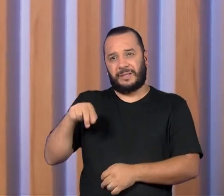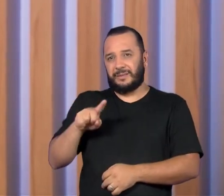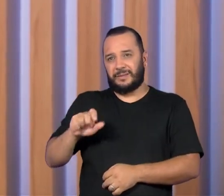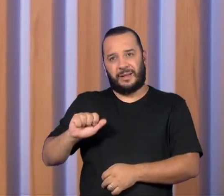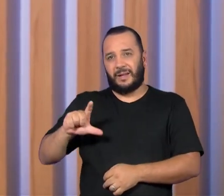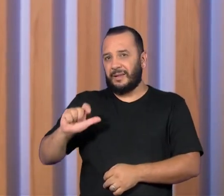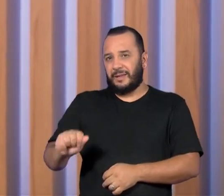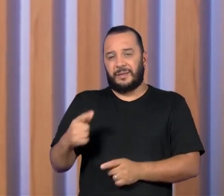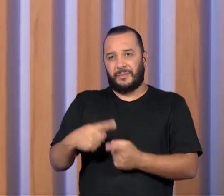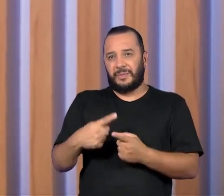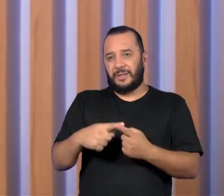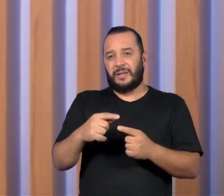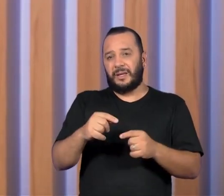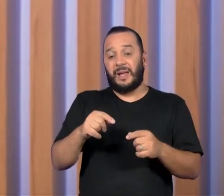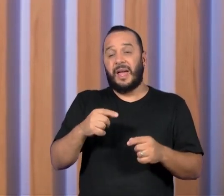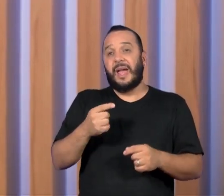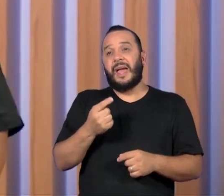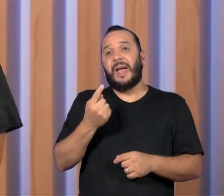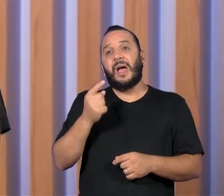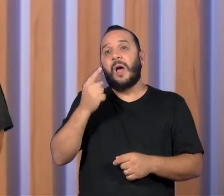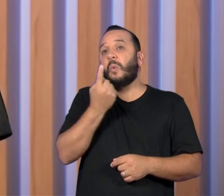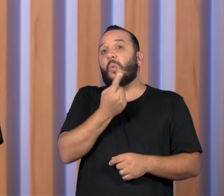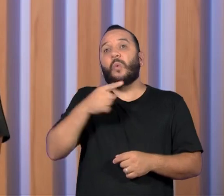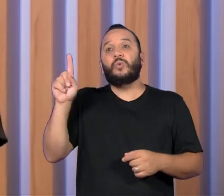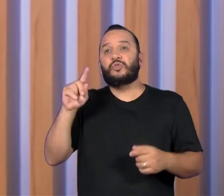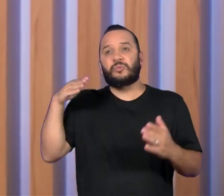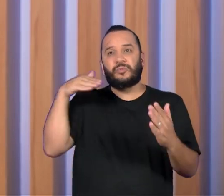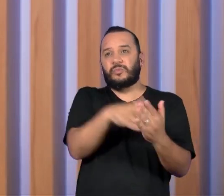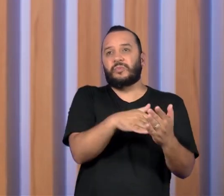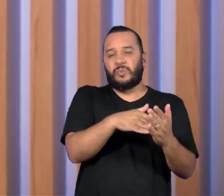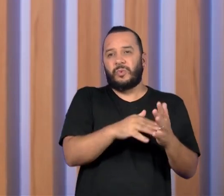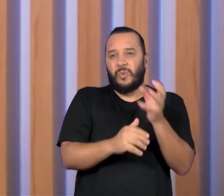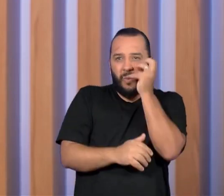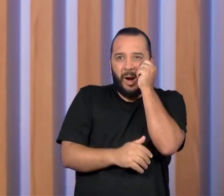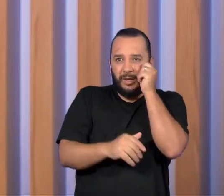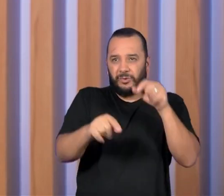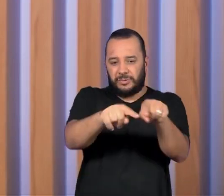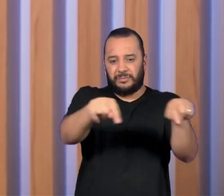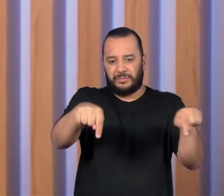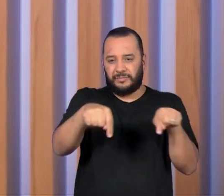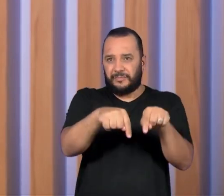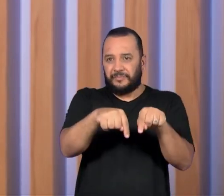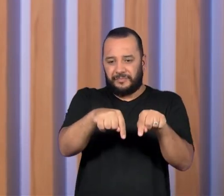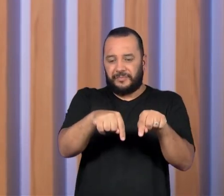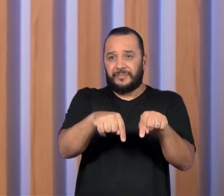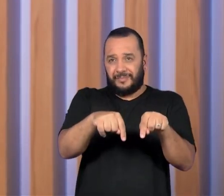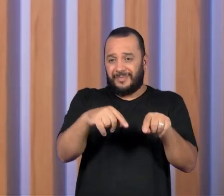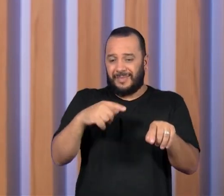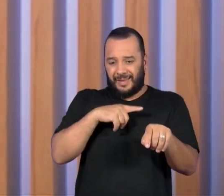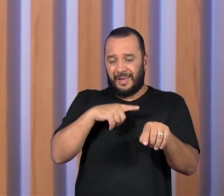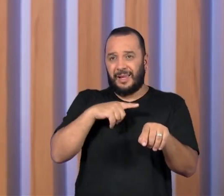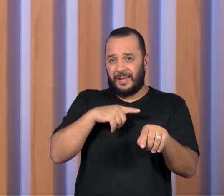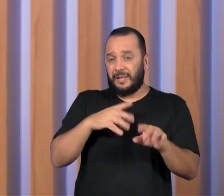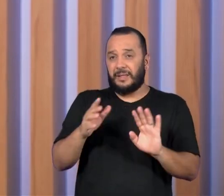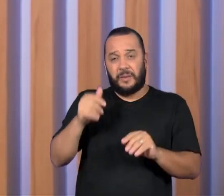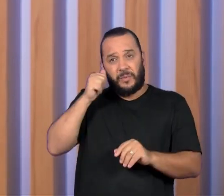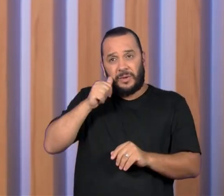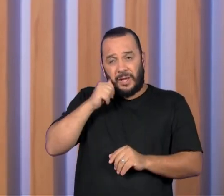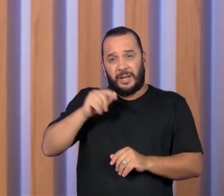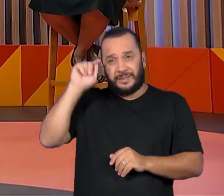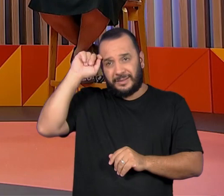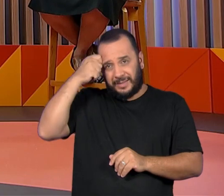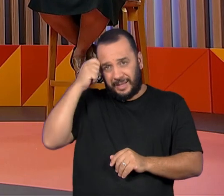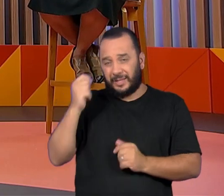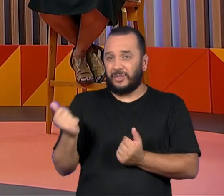invisibilizada, esquecida. São mulheres negras, na sua grande maioria, jovens, que vêm para... Deixa sua família, deixa seu